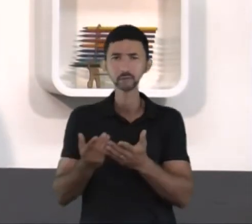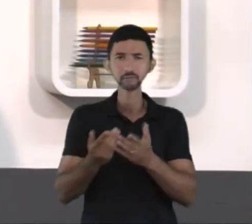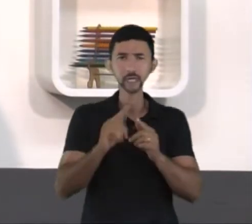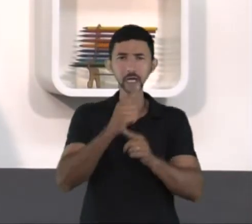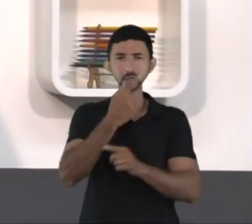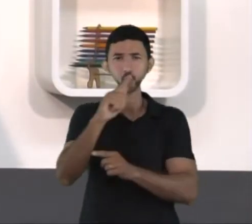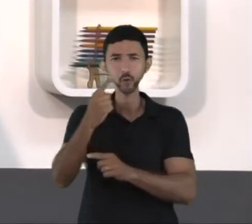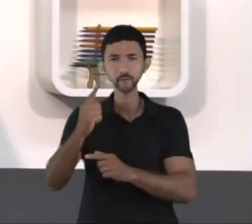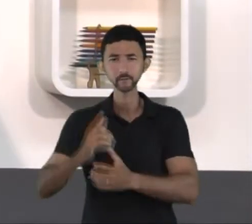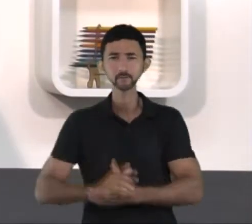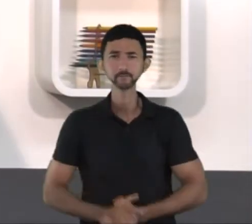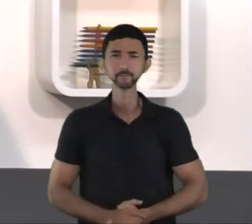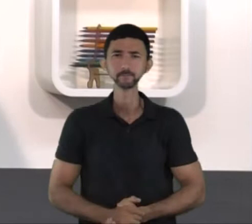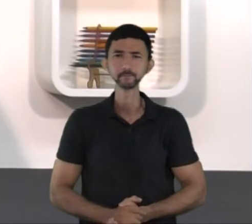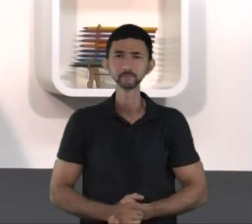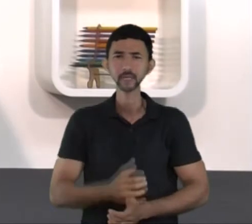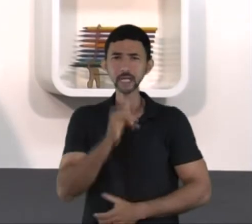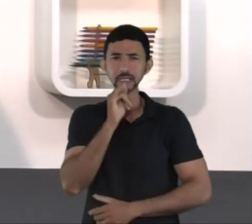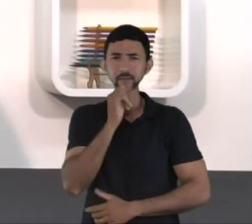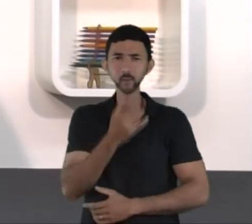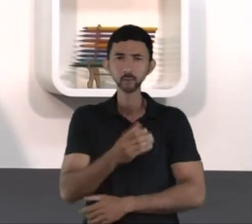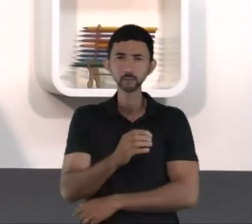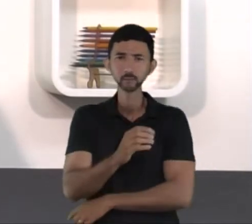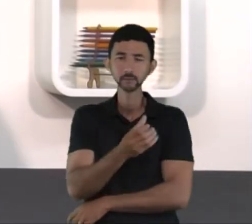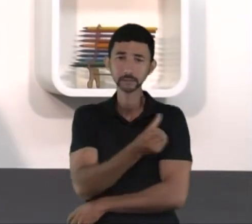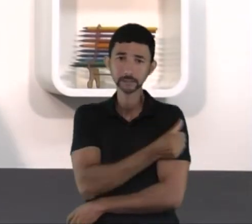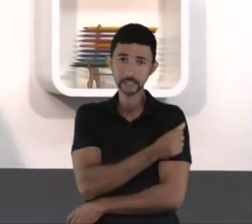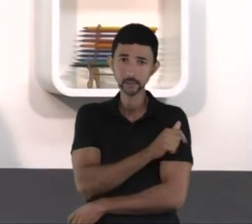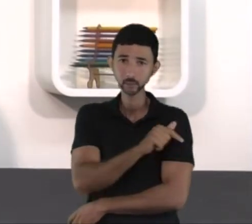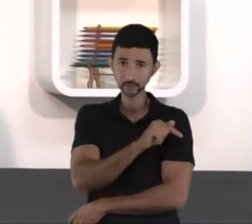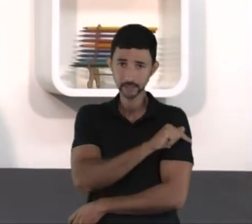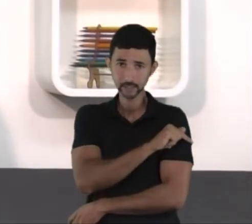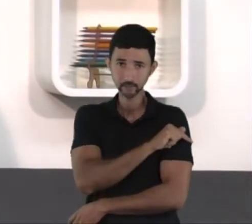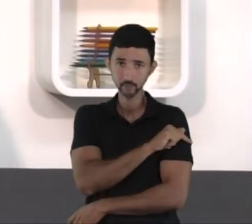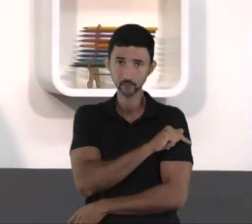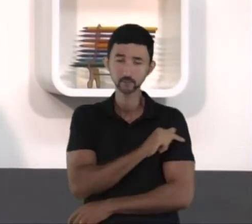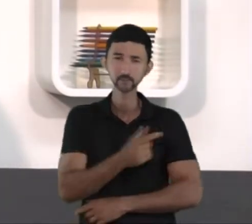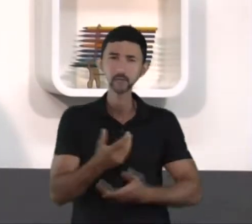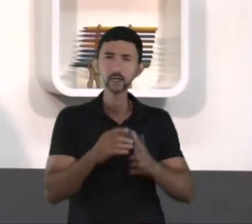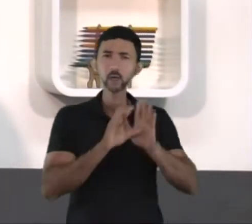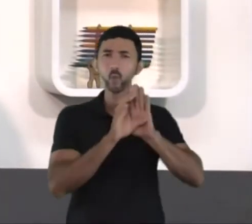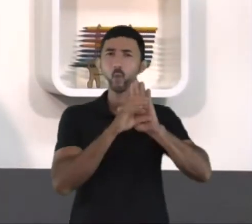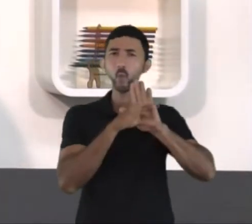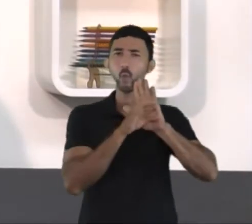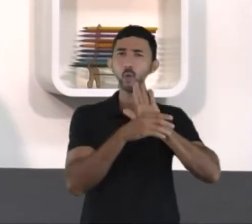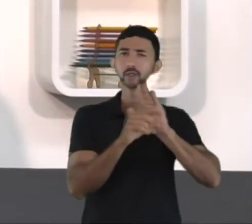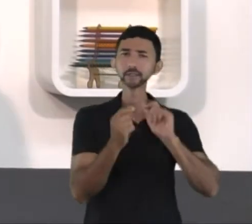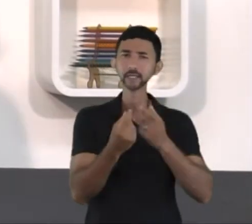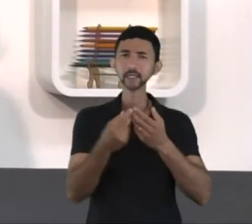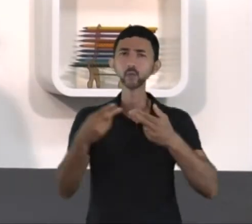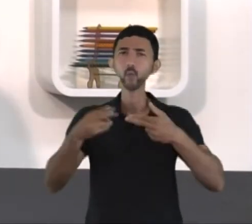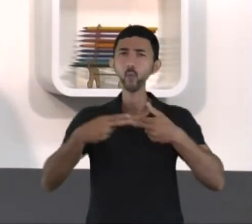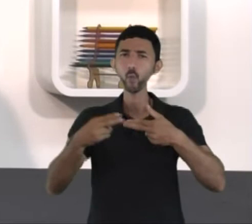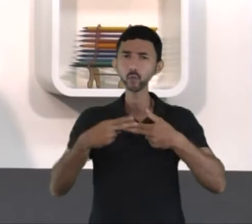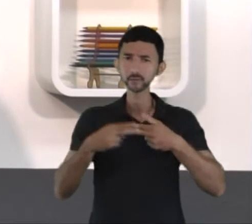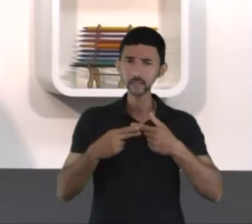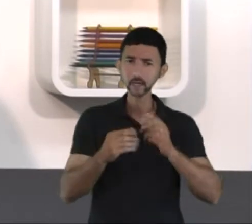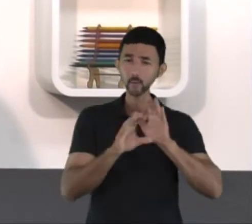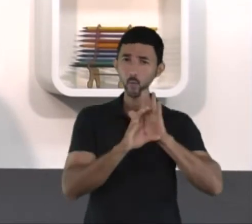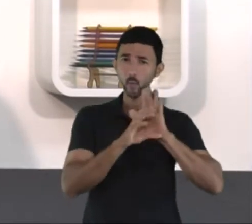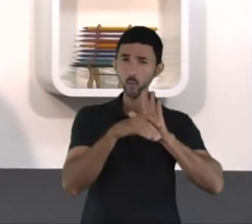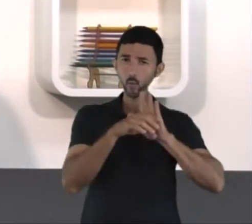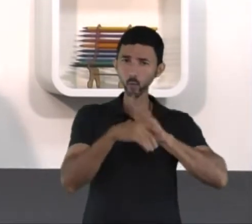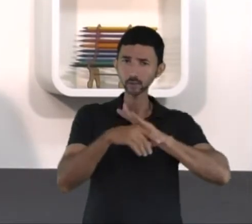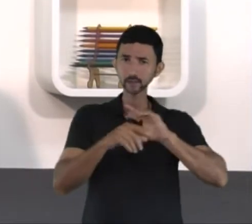geográfico, no 6º e 7º ano, nós trabalhamos os conceitos e utilizamos esses